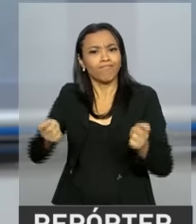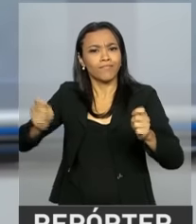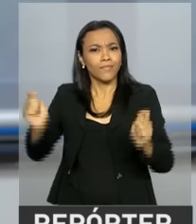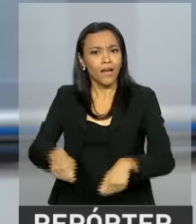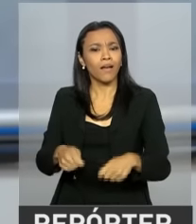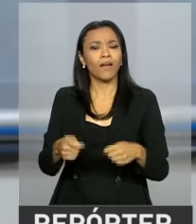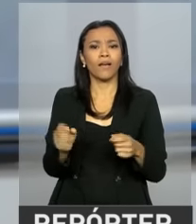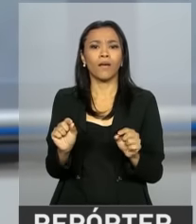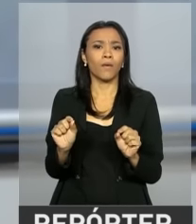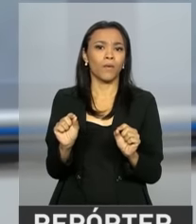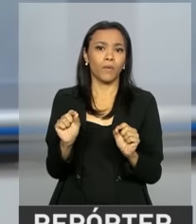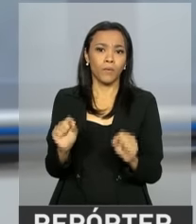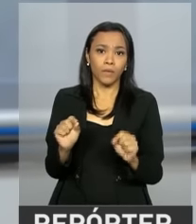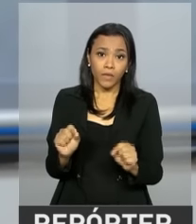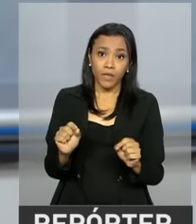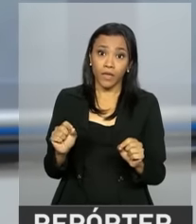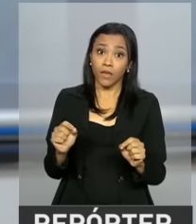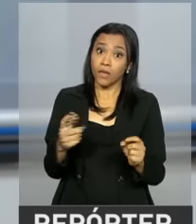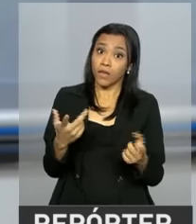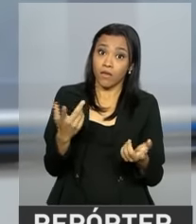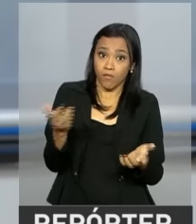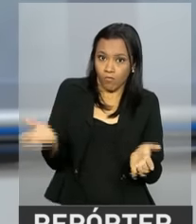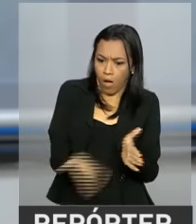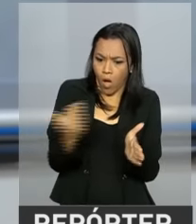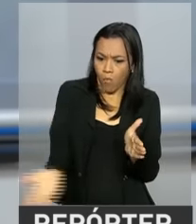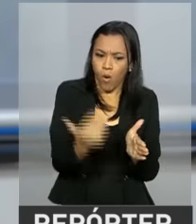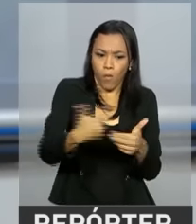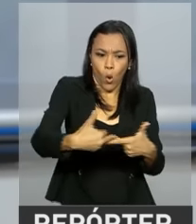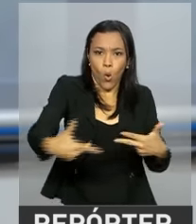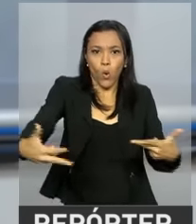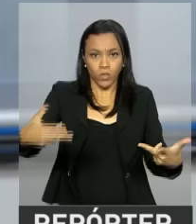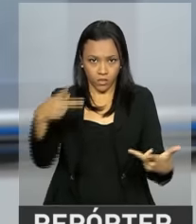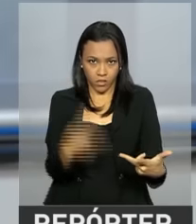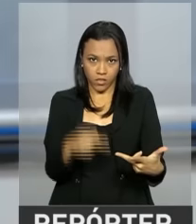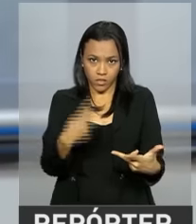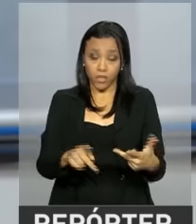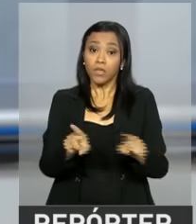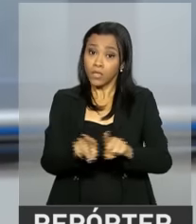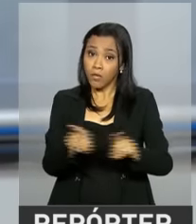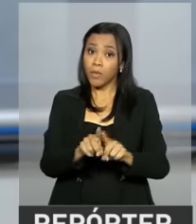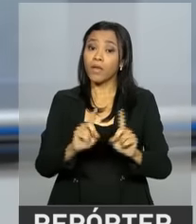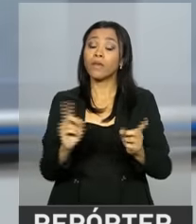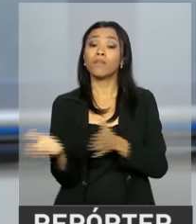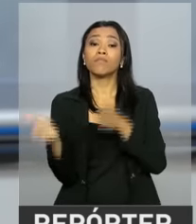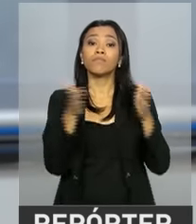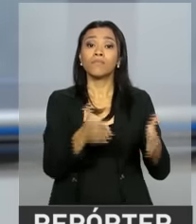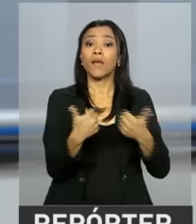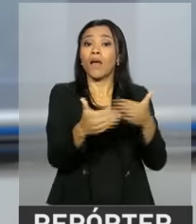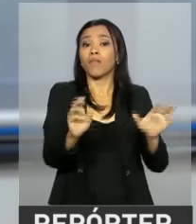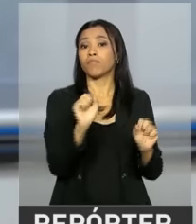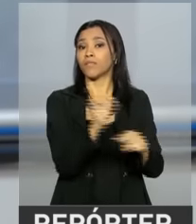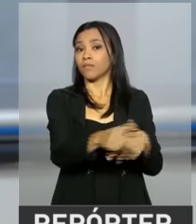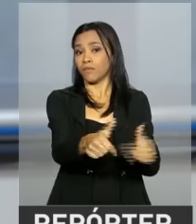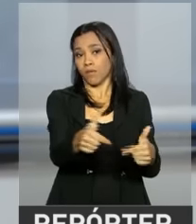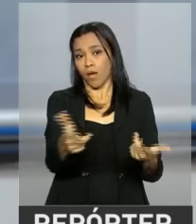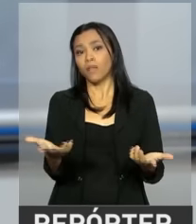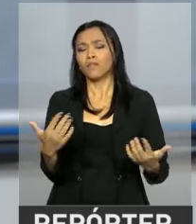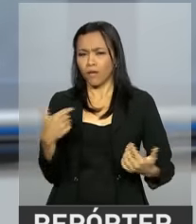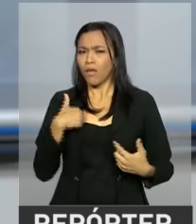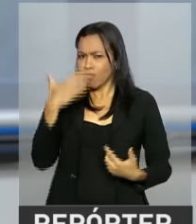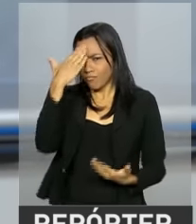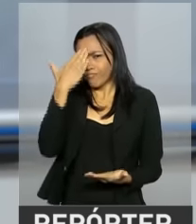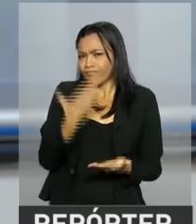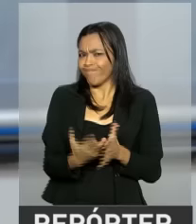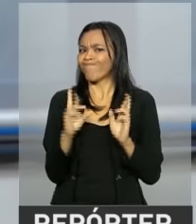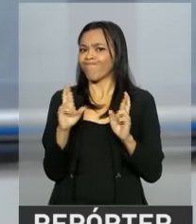trânsito do que produzimos como também para gerar os empregos que precisamos então eu creio que e